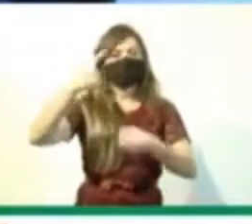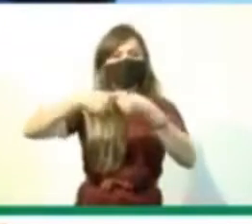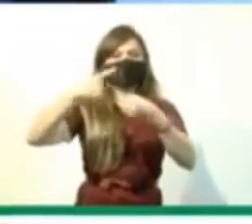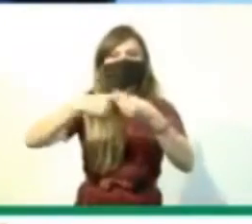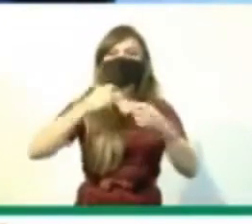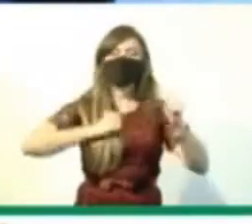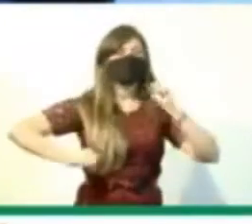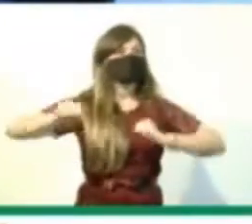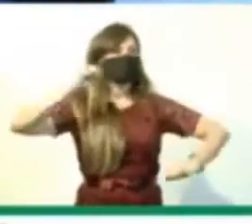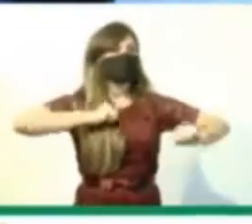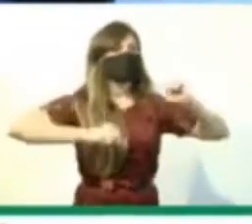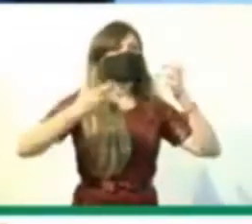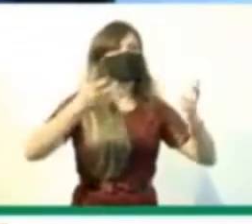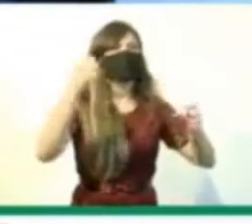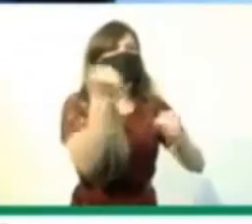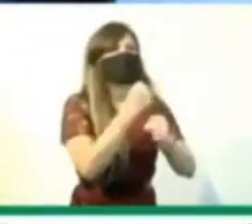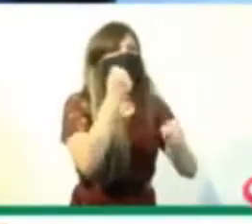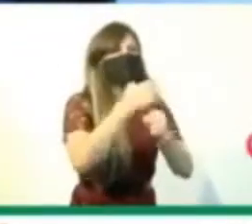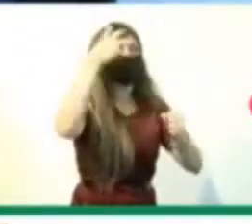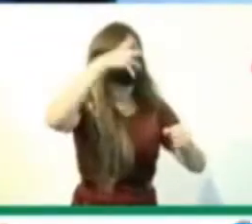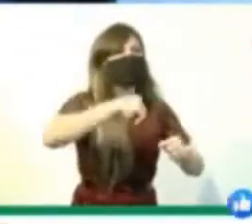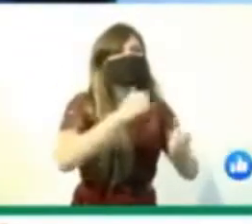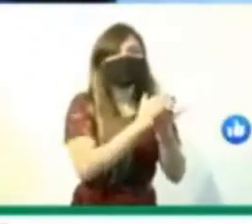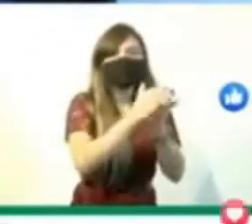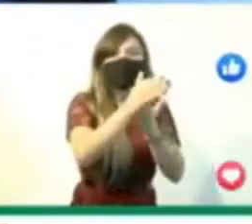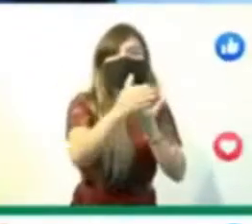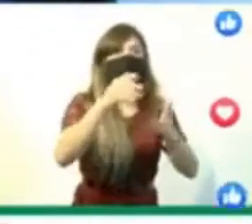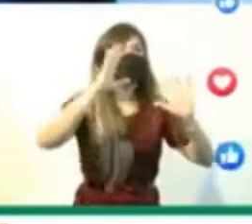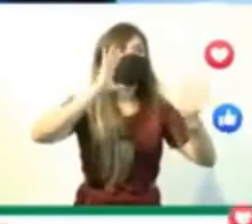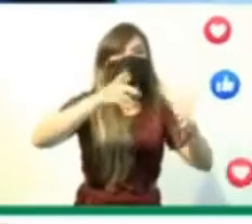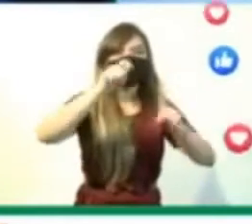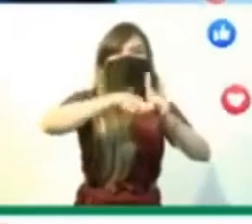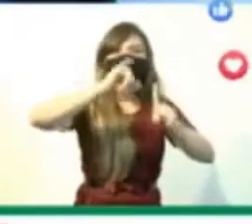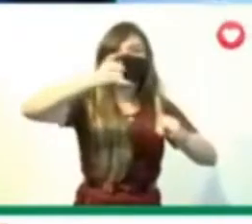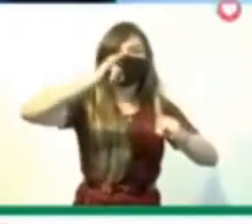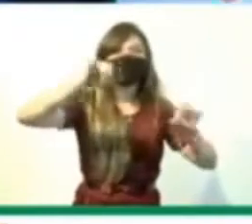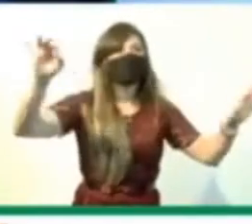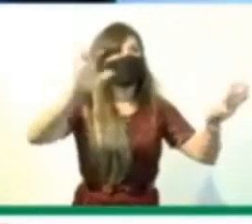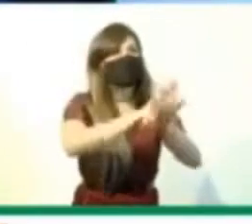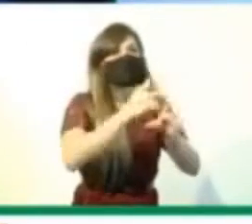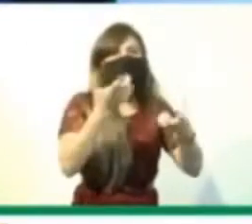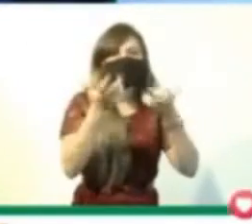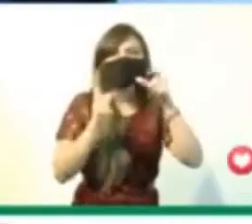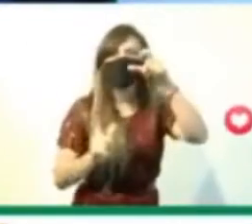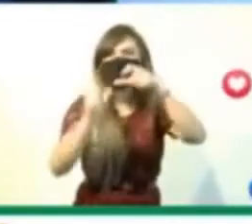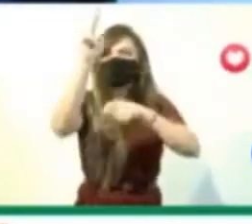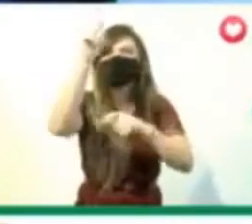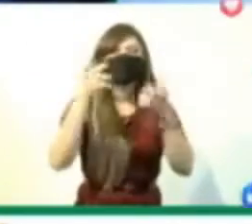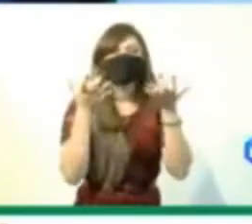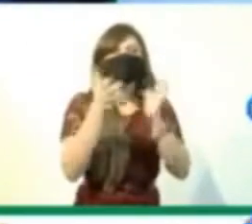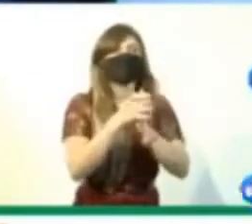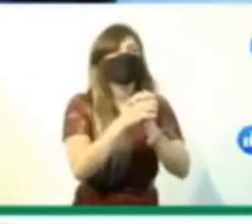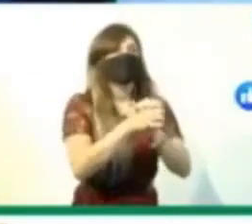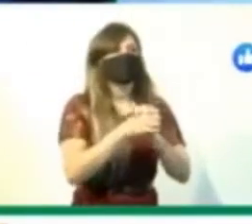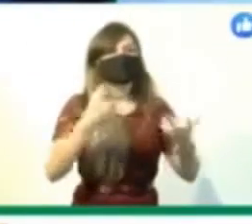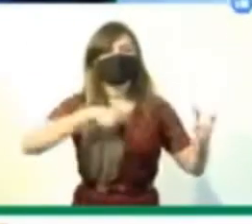da ansiedade. A areninha está pronta aqui desde o início do ano. Chegamos até a tentar a agenda aí para essa